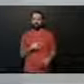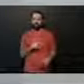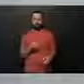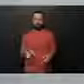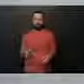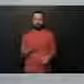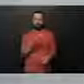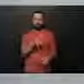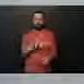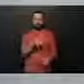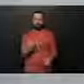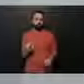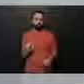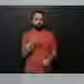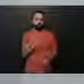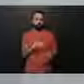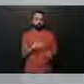300,